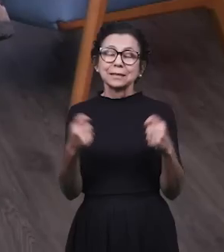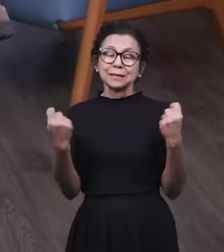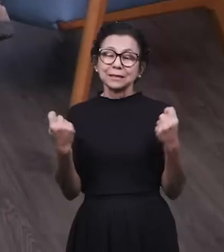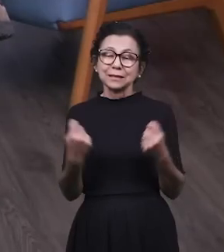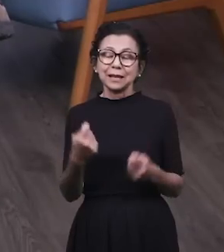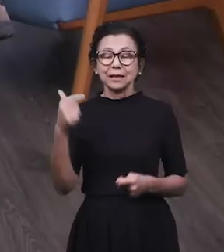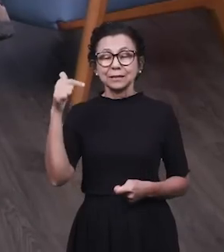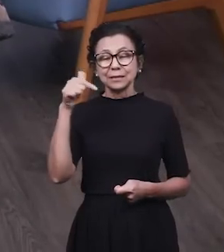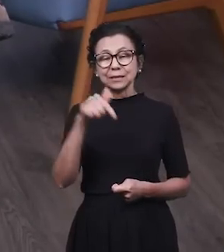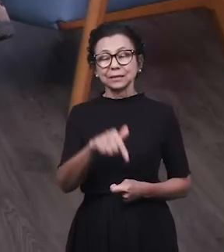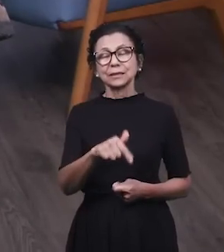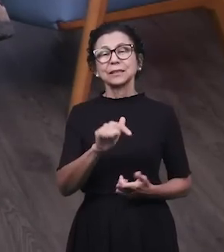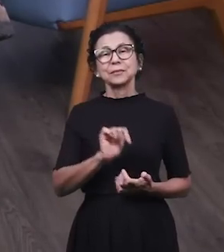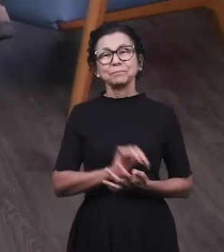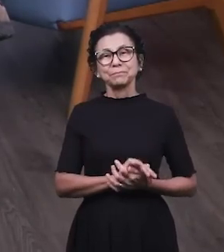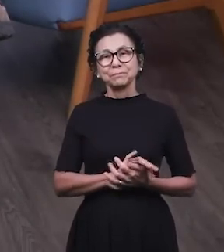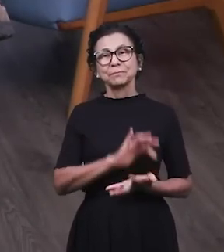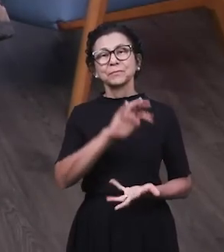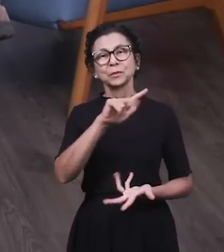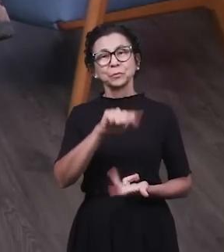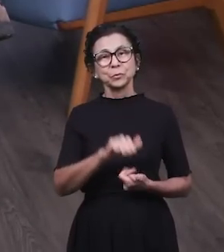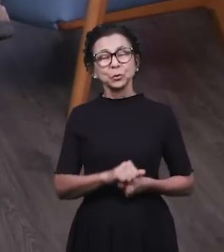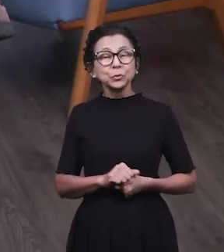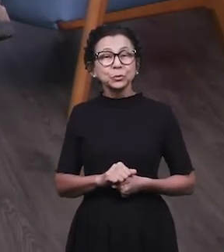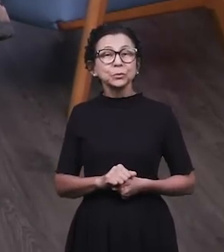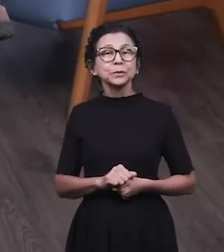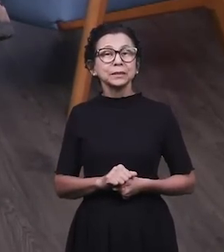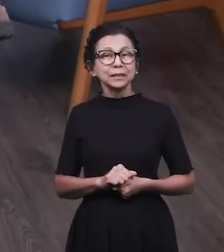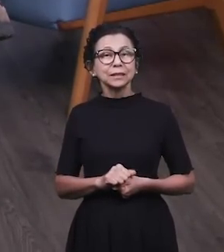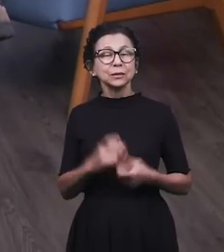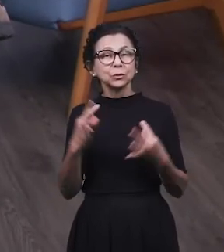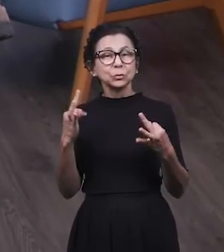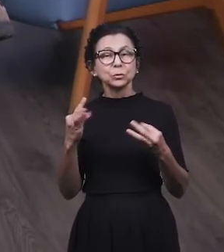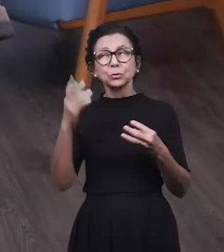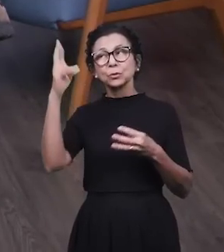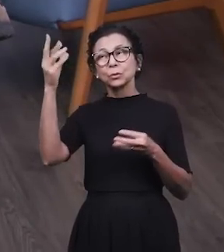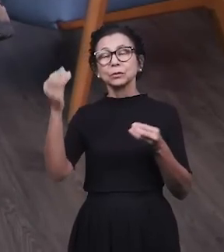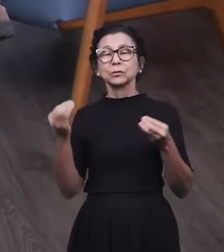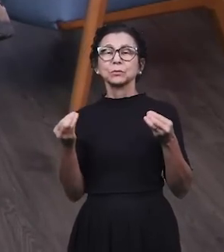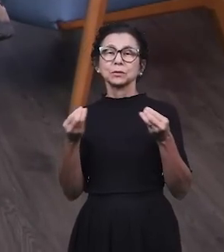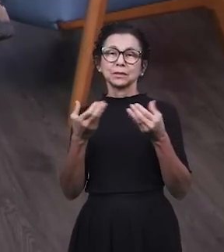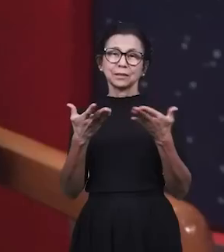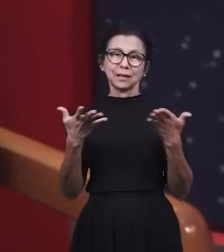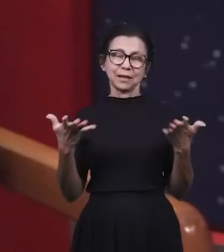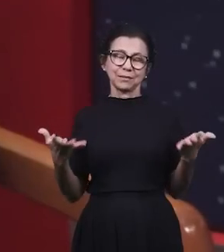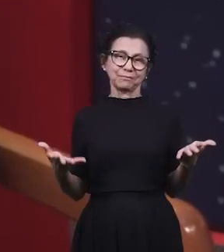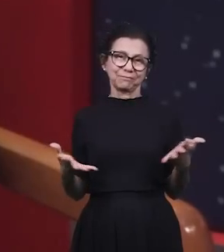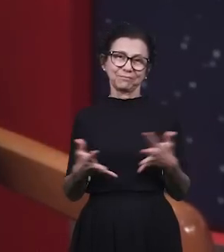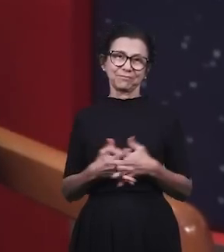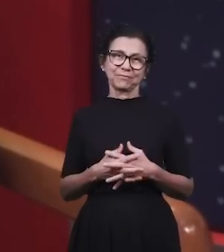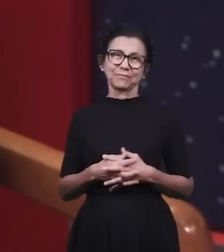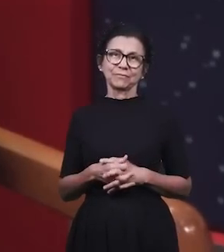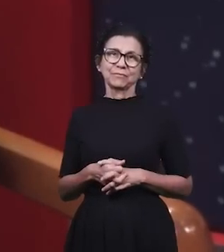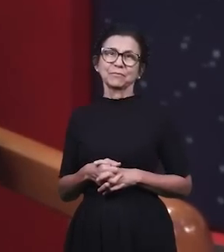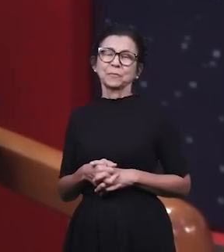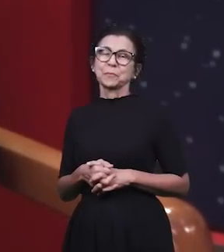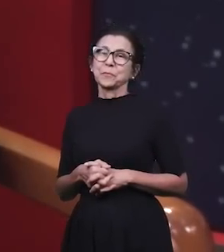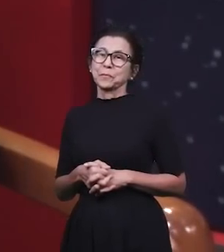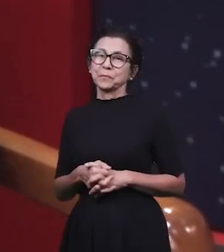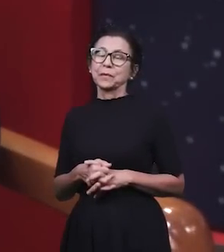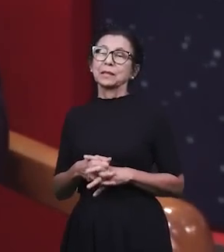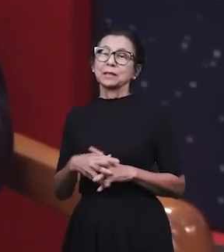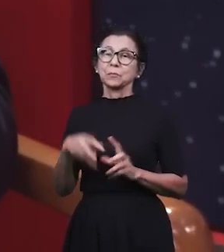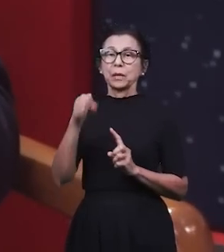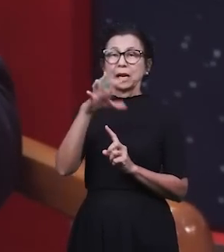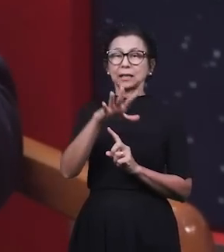vida também, enquanto corpos mortais que habitamos, ou seja, as riquezas da graça